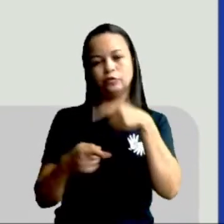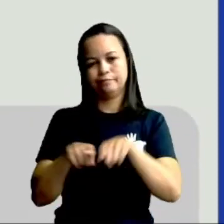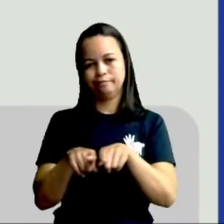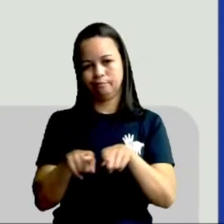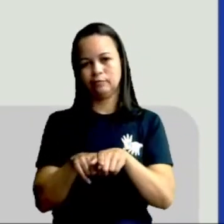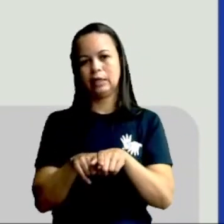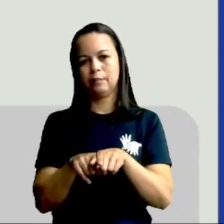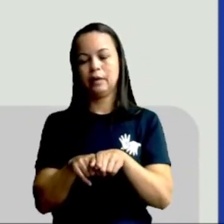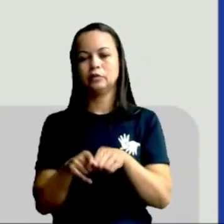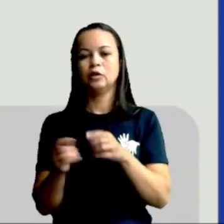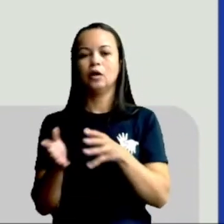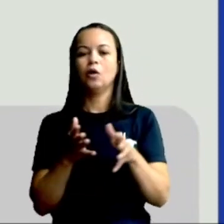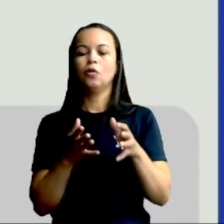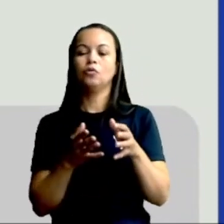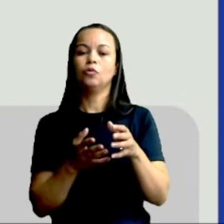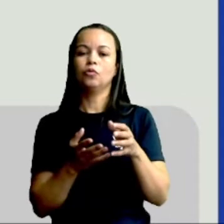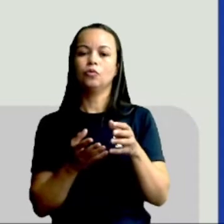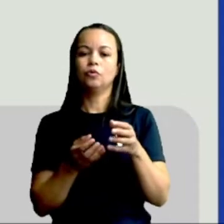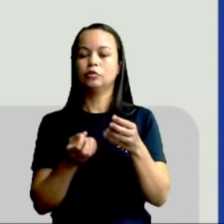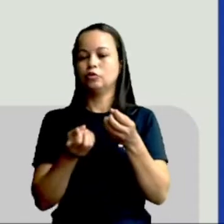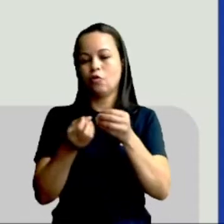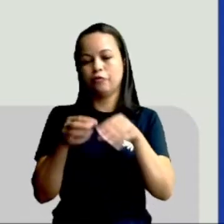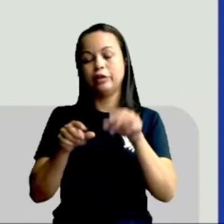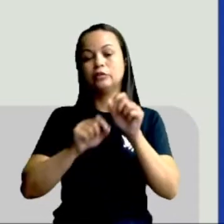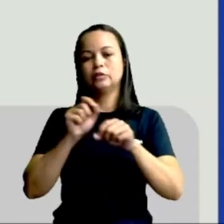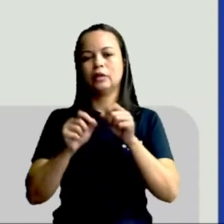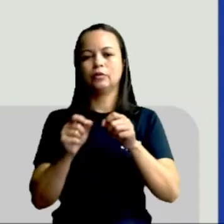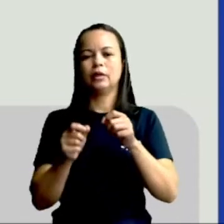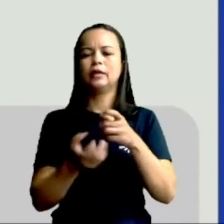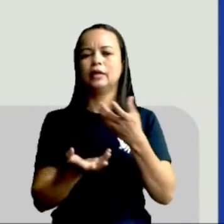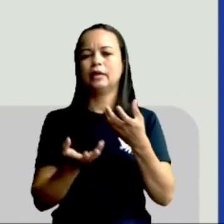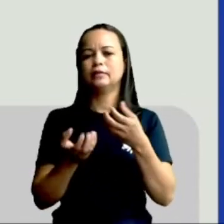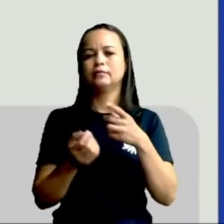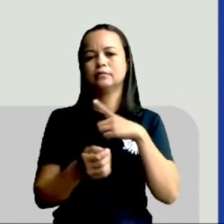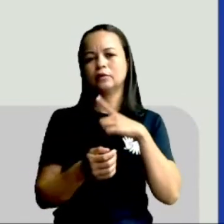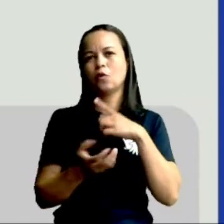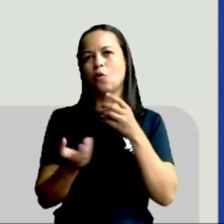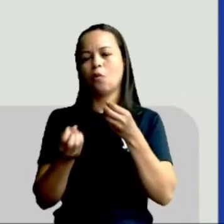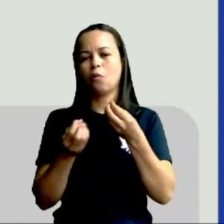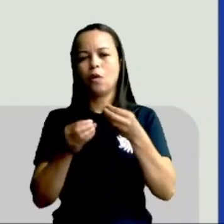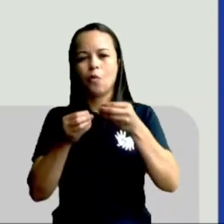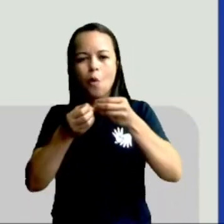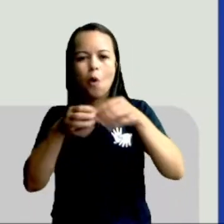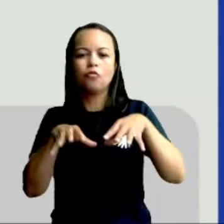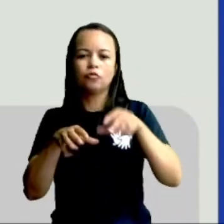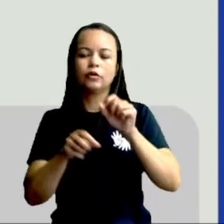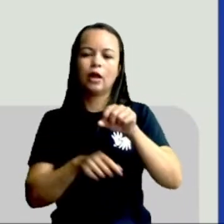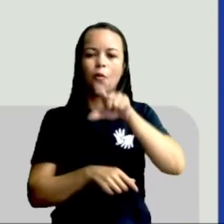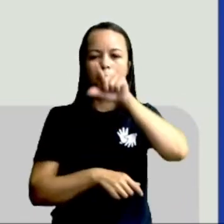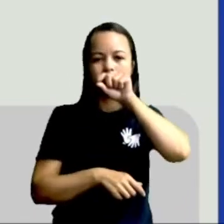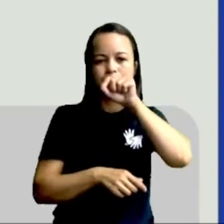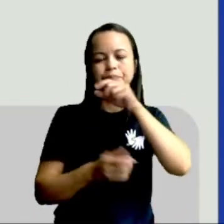porcos. Os ovinos e aves, né? Aqueles animais que colocam ovos.